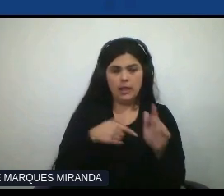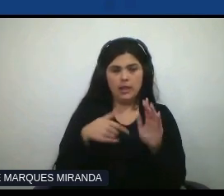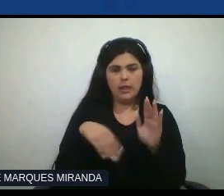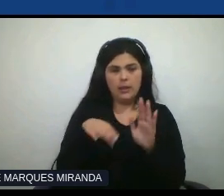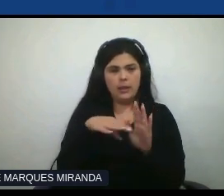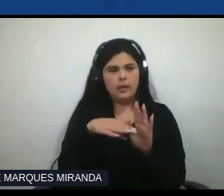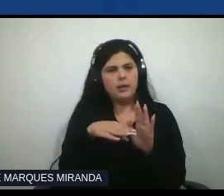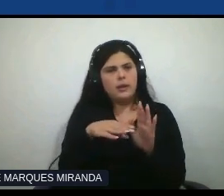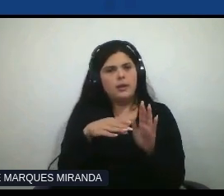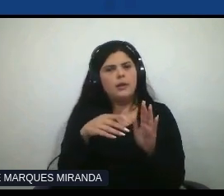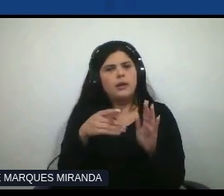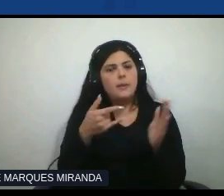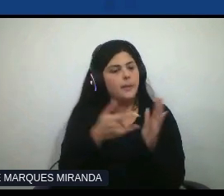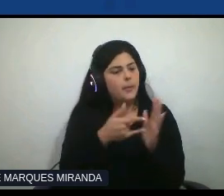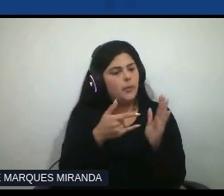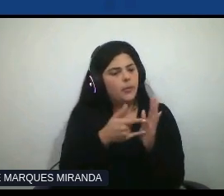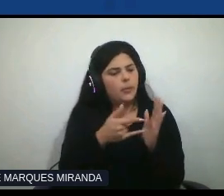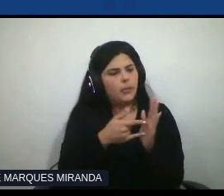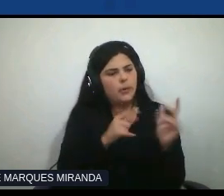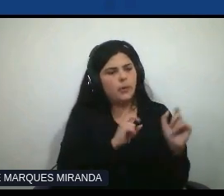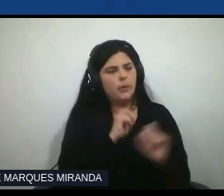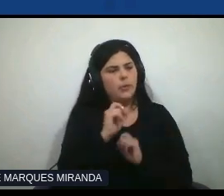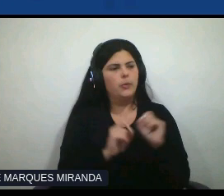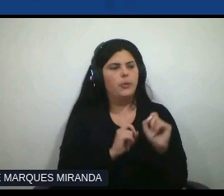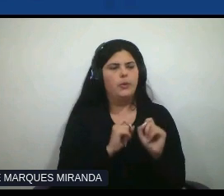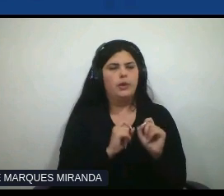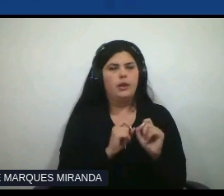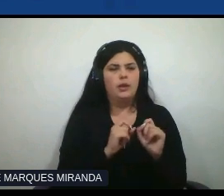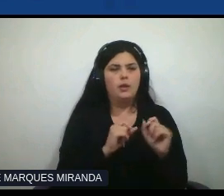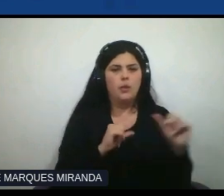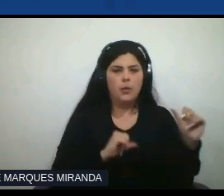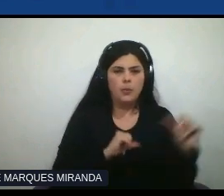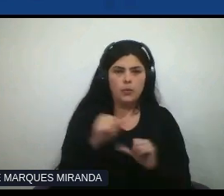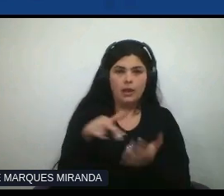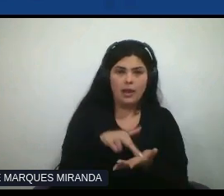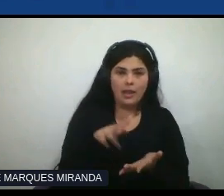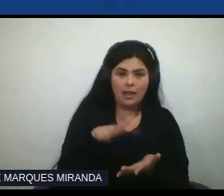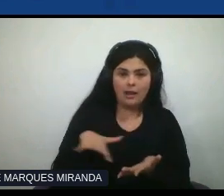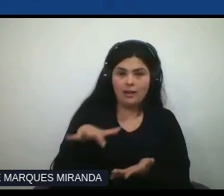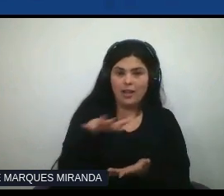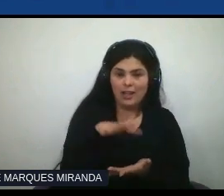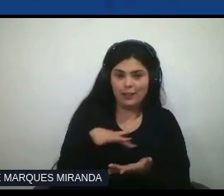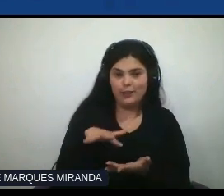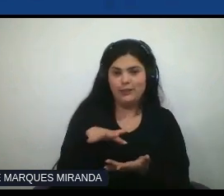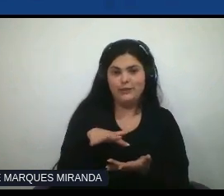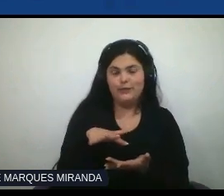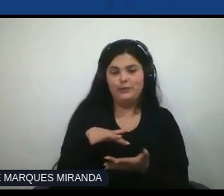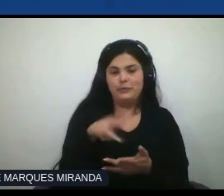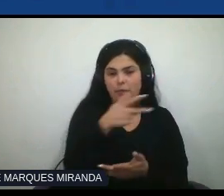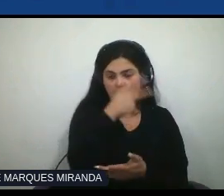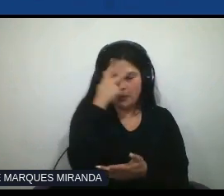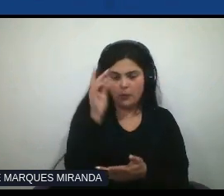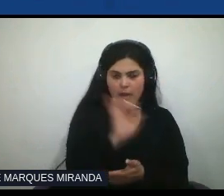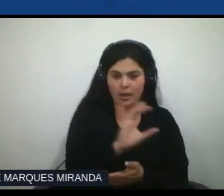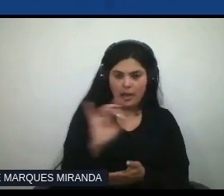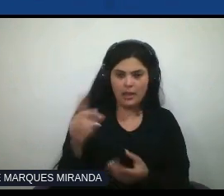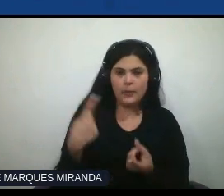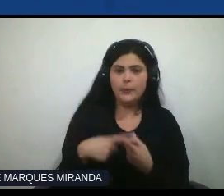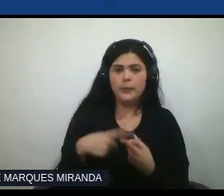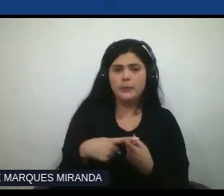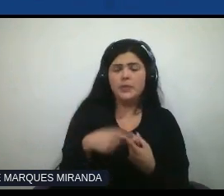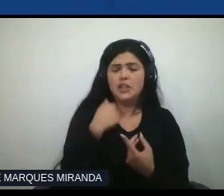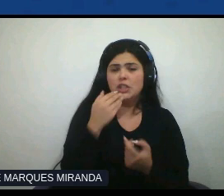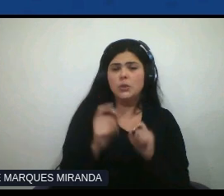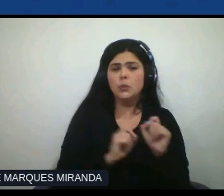Nós temos programas que trabalham mudar a realidade dessas pessoas. Porque é isso, não adianta